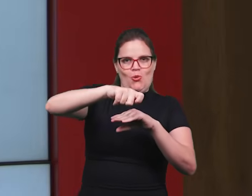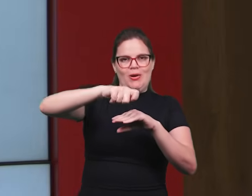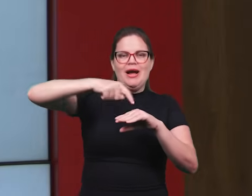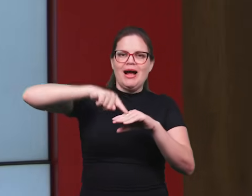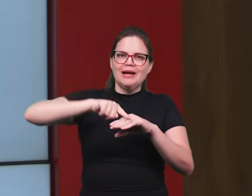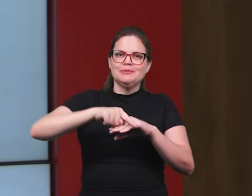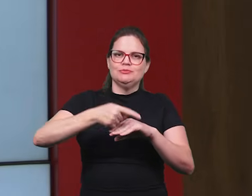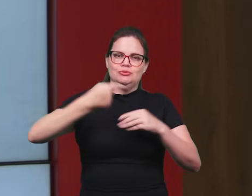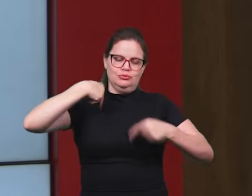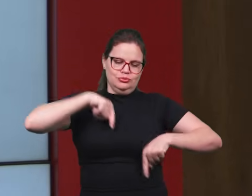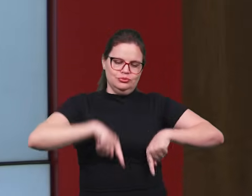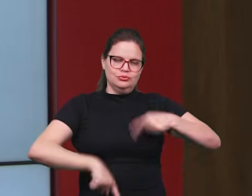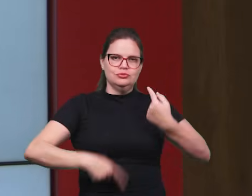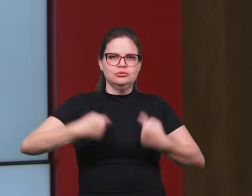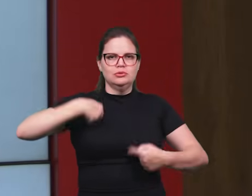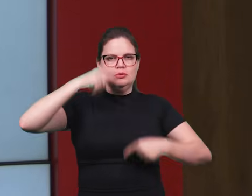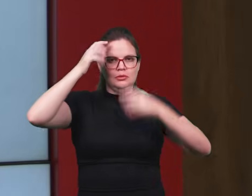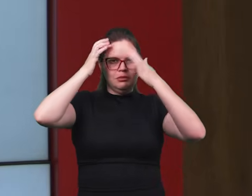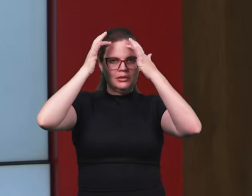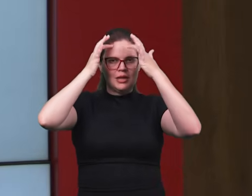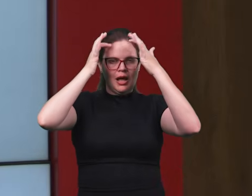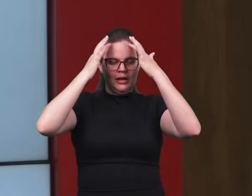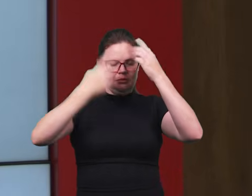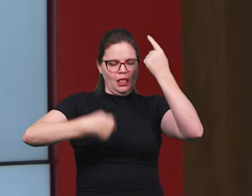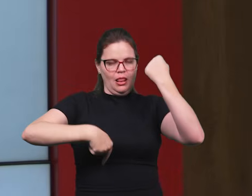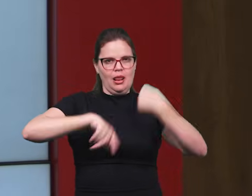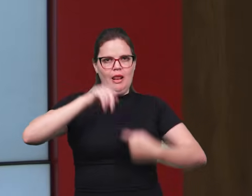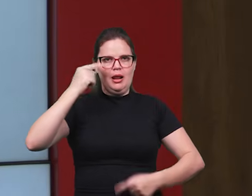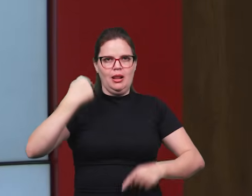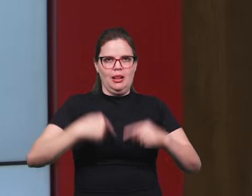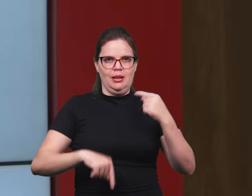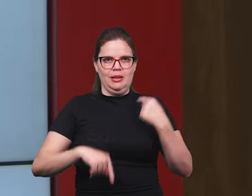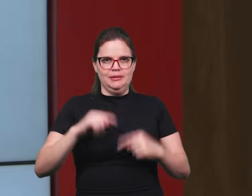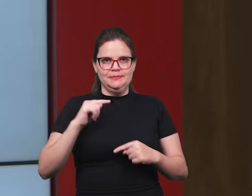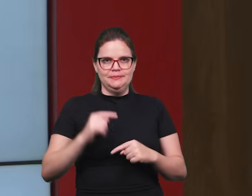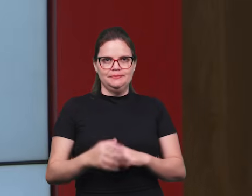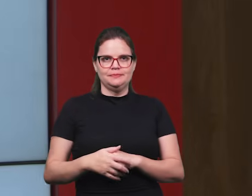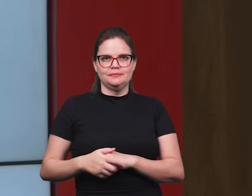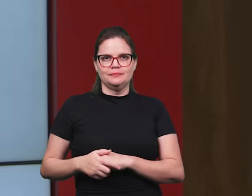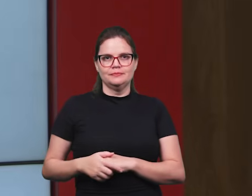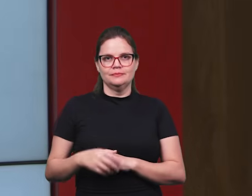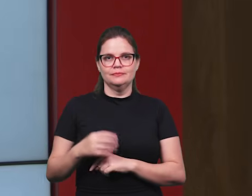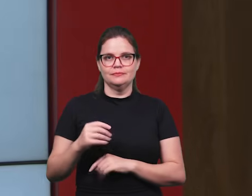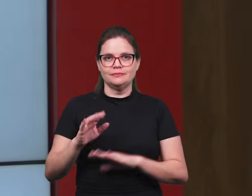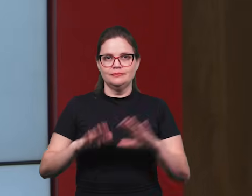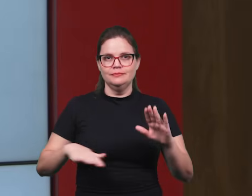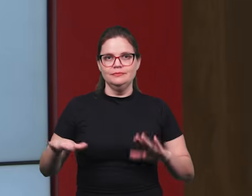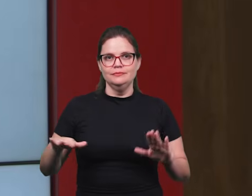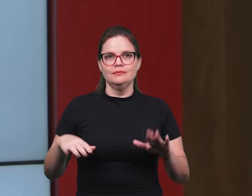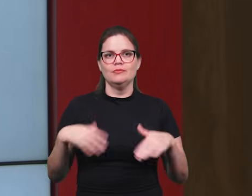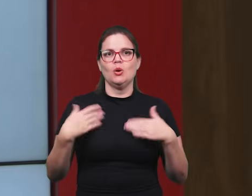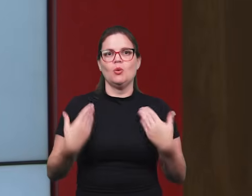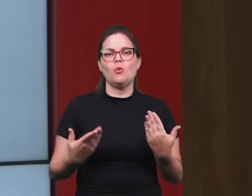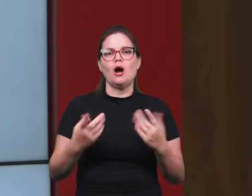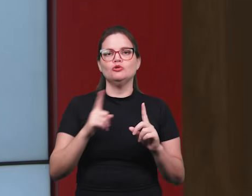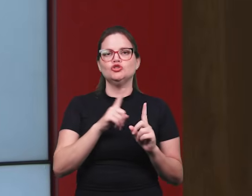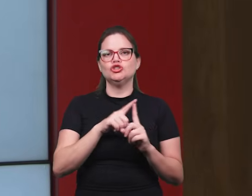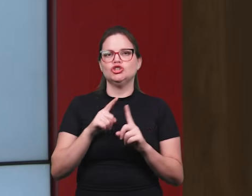aquilo ali é um compartimento fechado. Quando você faz uma perfuração da dura com agulha, então depende do